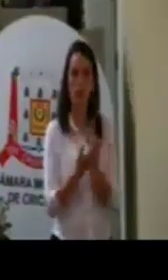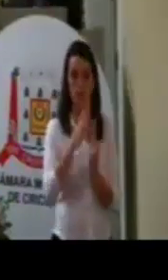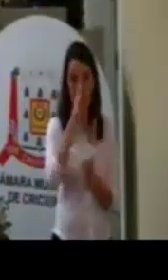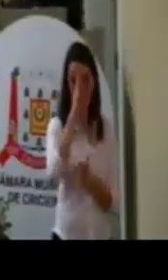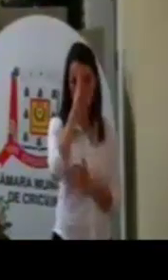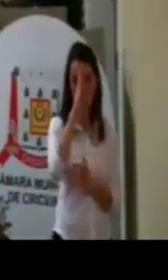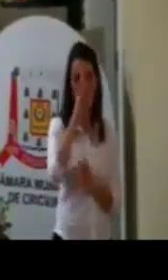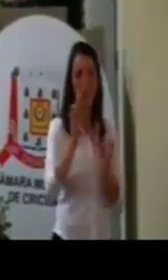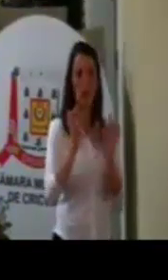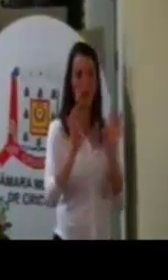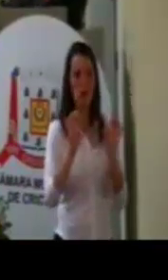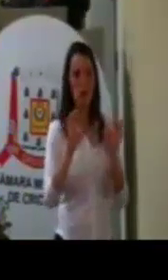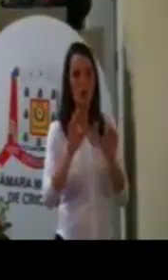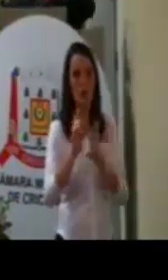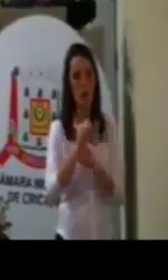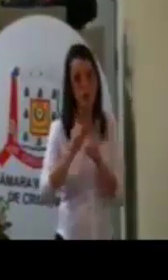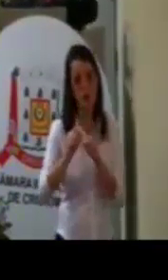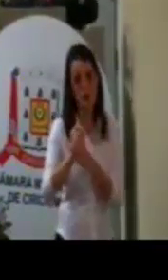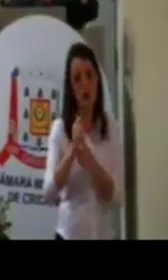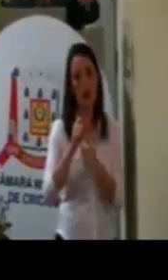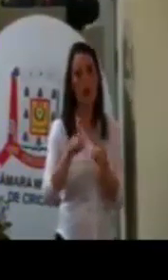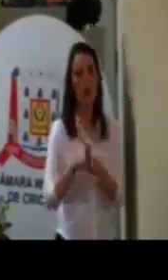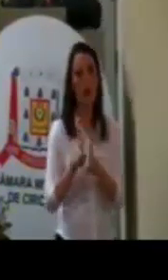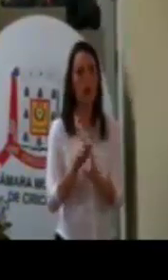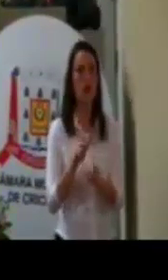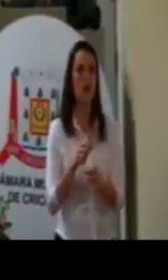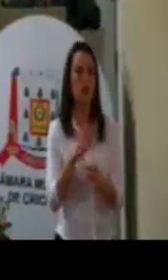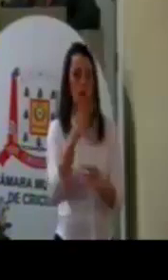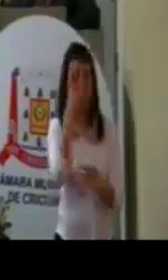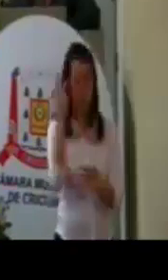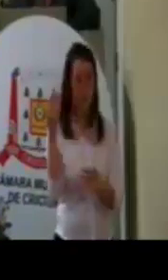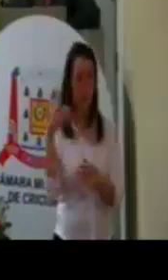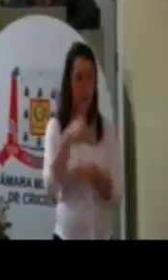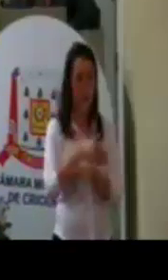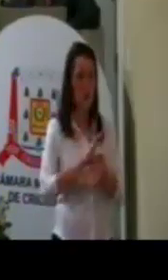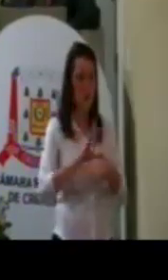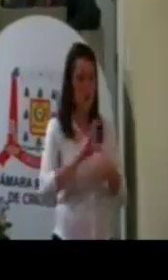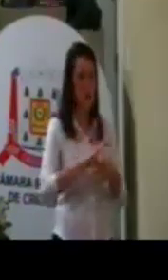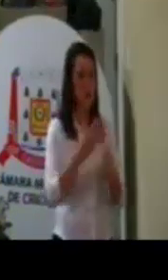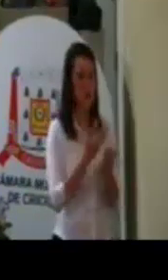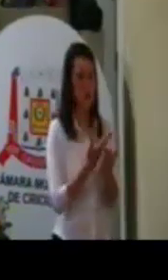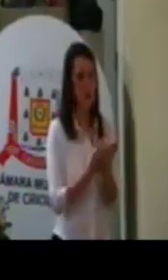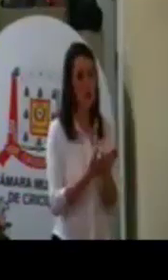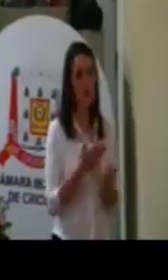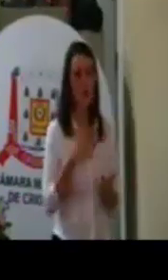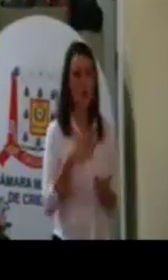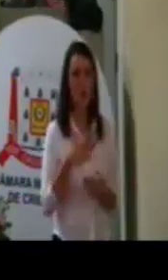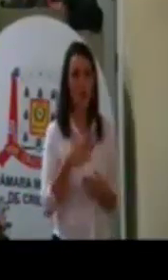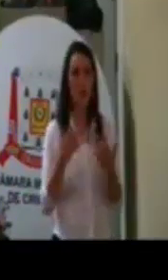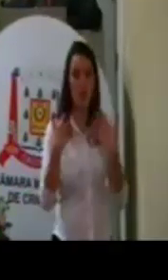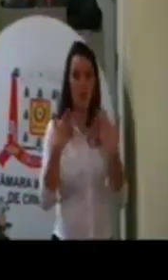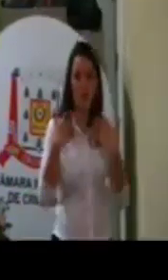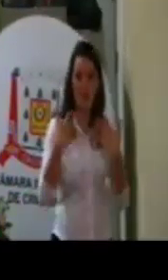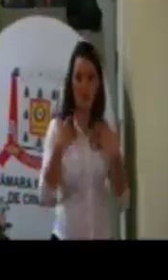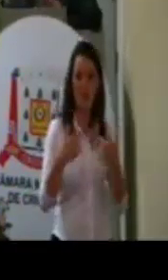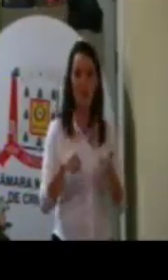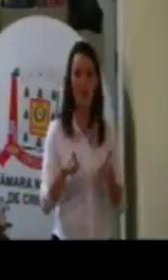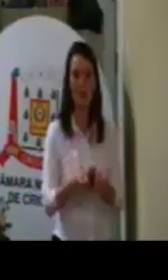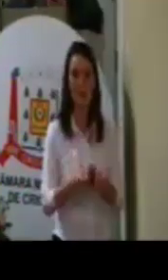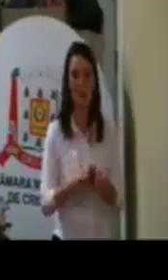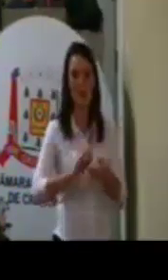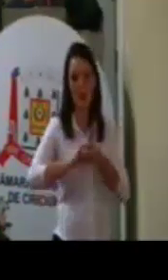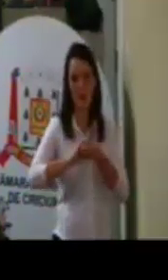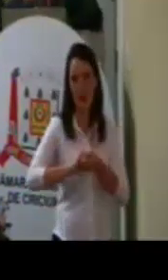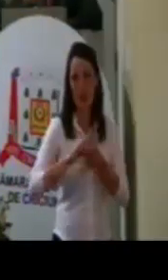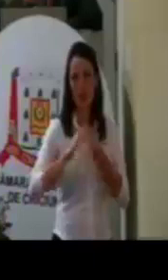de modo especial para a comunidade e para aqueles alunos que por ali passaram. Para não me alongar, tendo em vista o adiantado do calor, eu